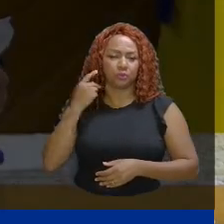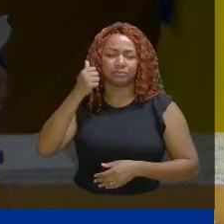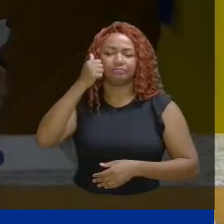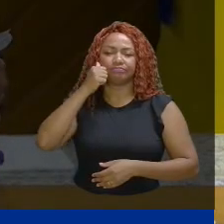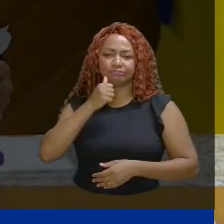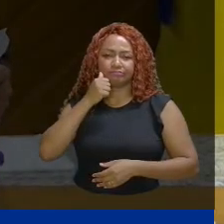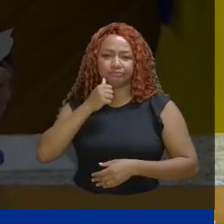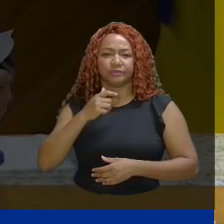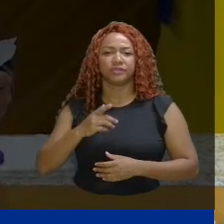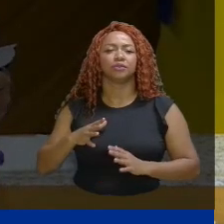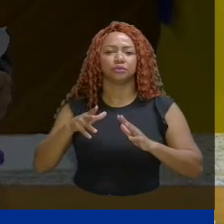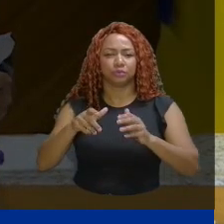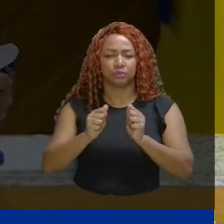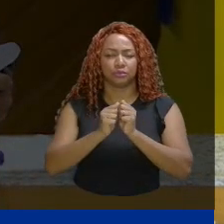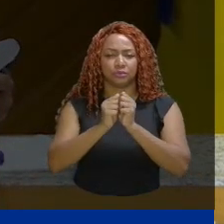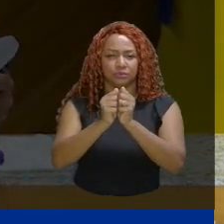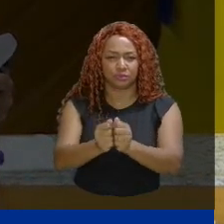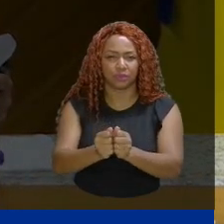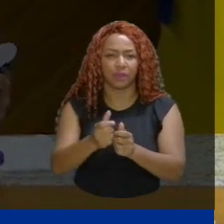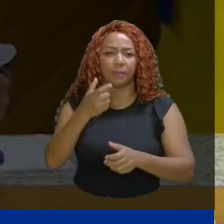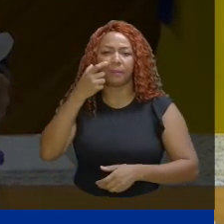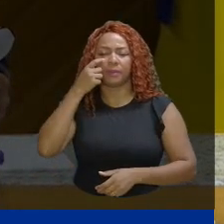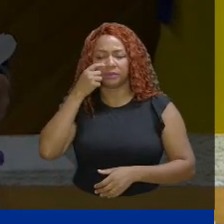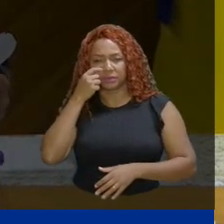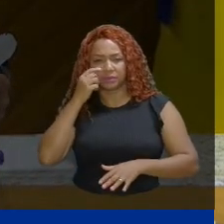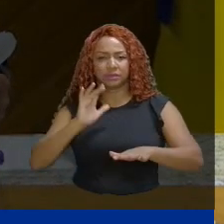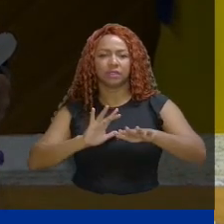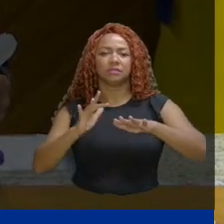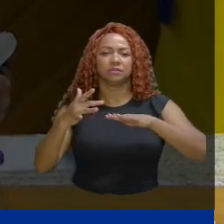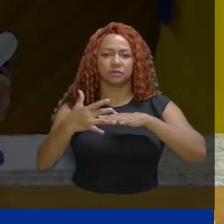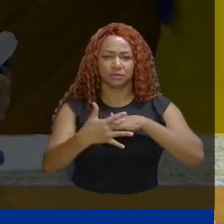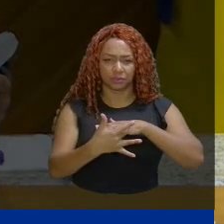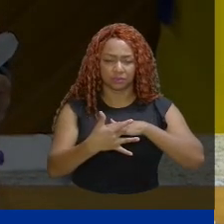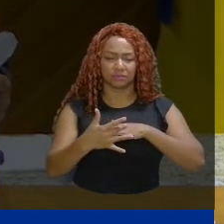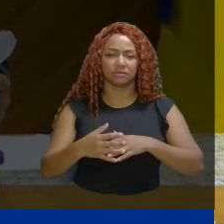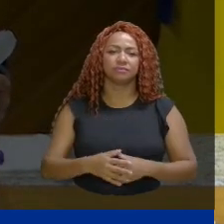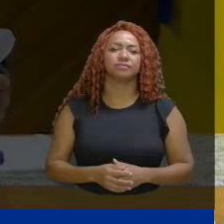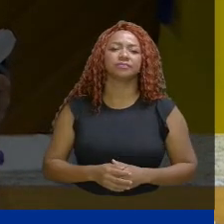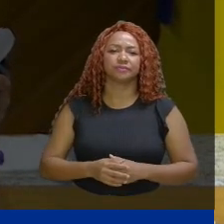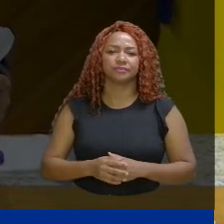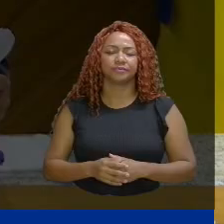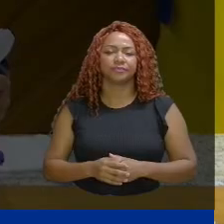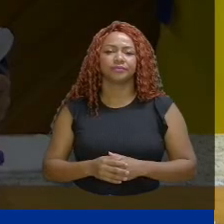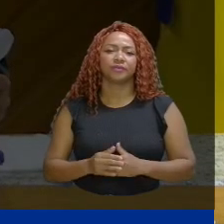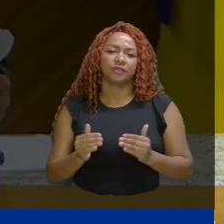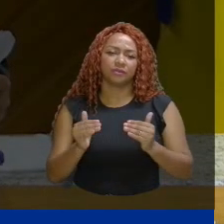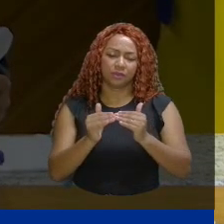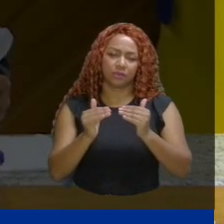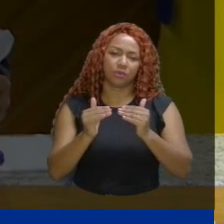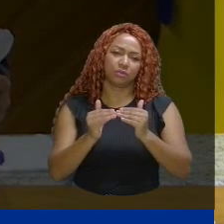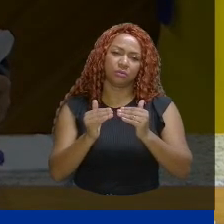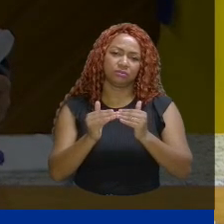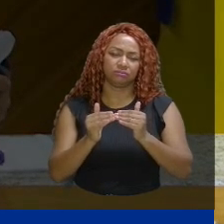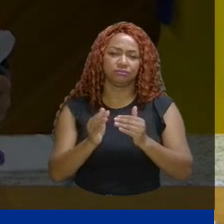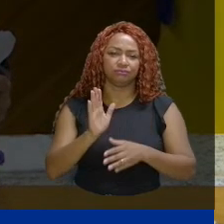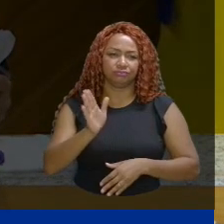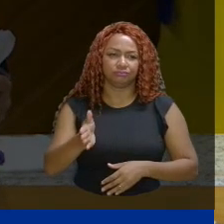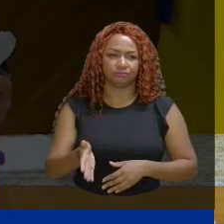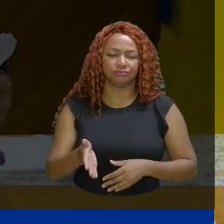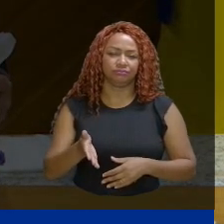aqueles que nos acompanham aqui presencialmente Foco no desembargador Carmo Antônio, vice-presidente e corregedor do